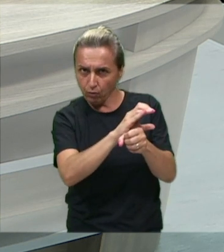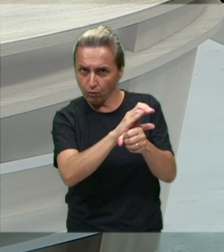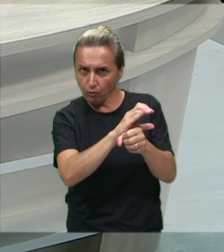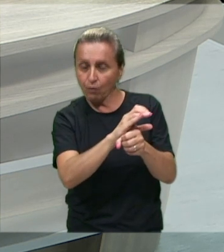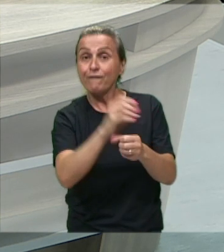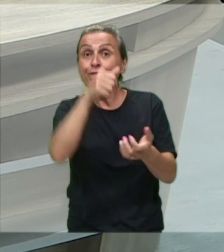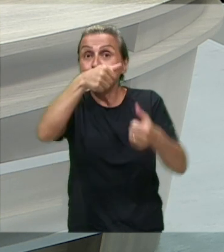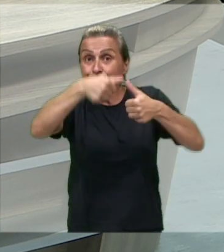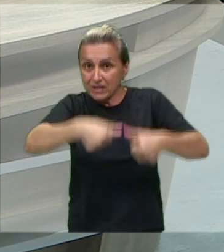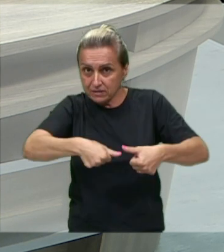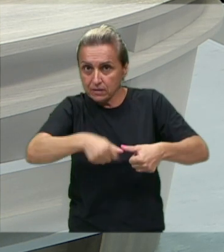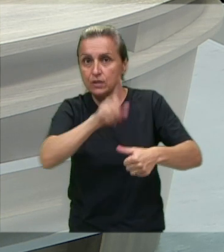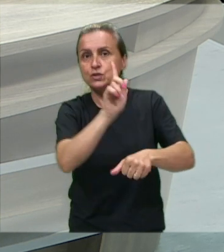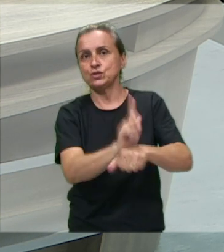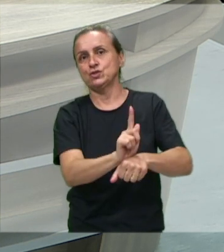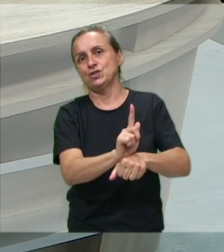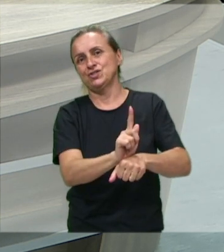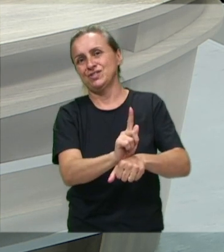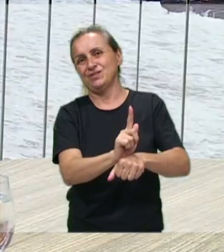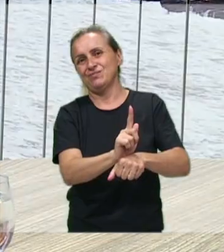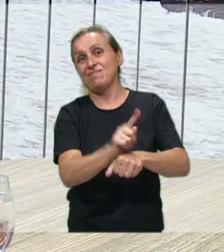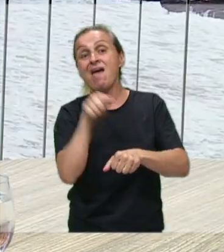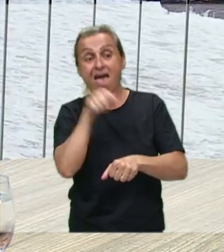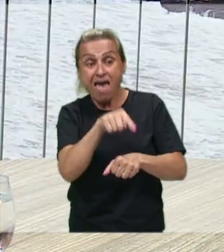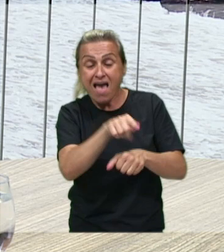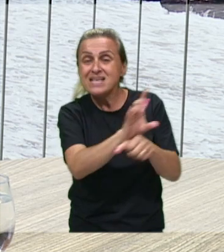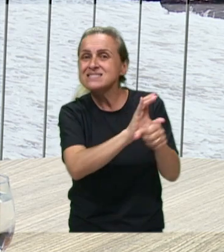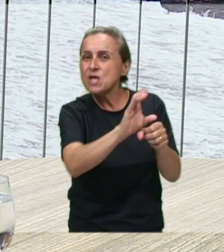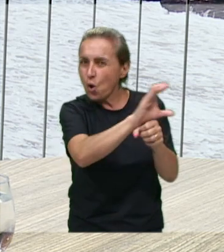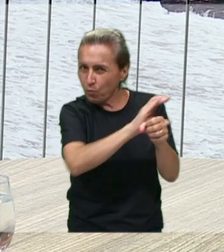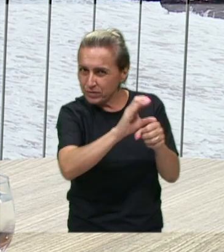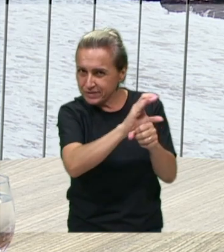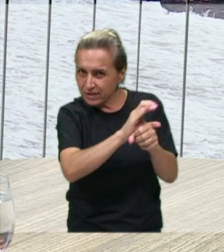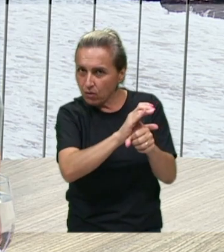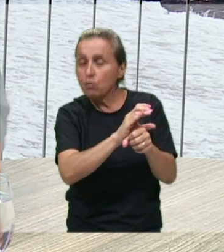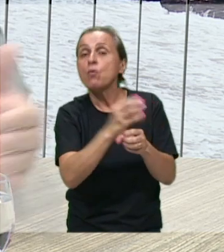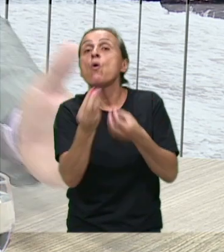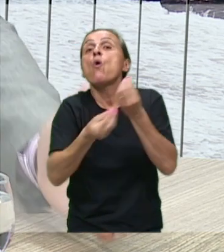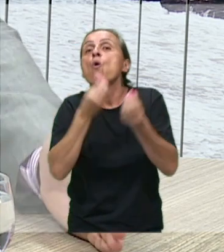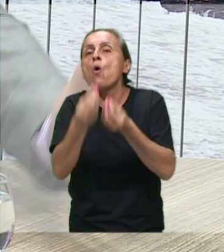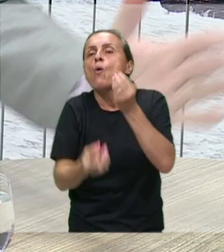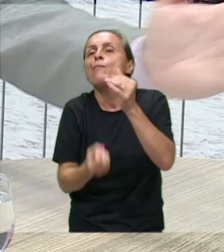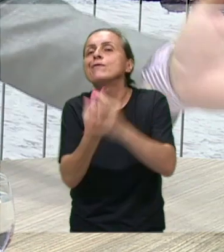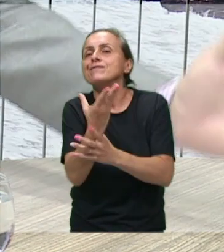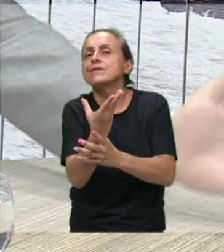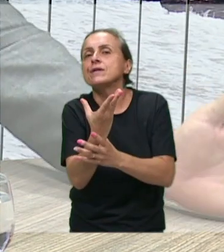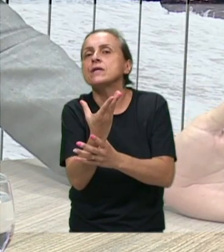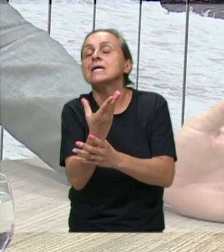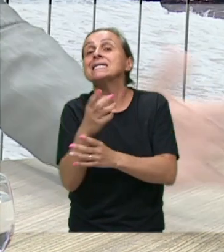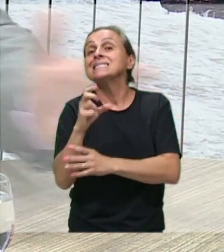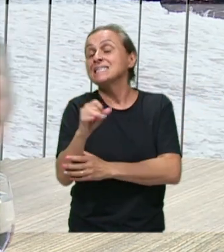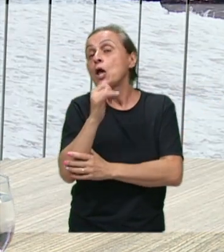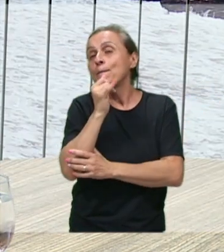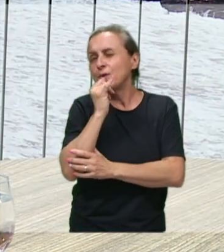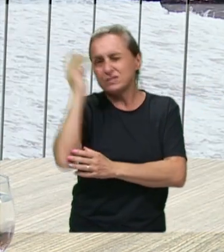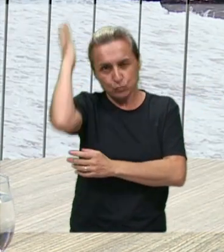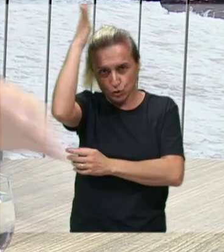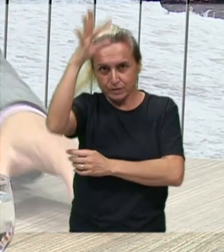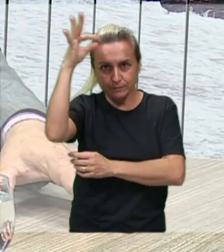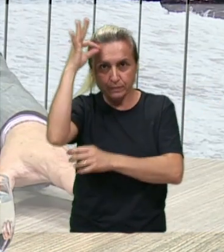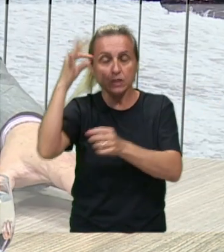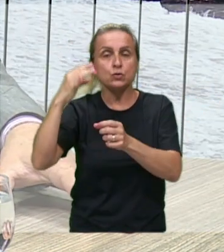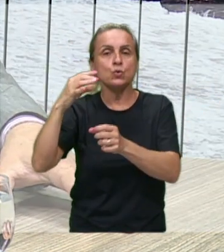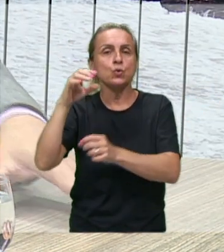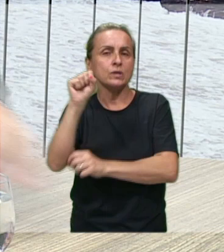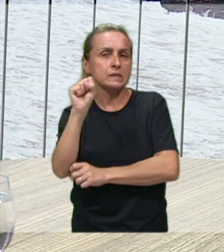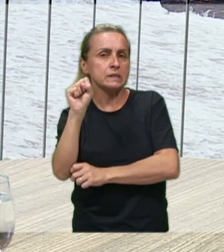Permanente de Gestão. Essa comissão permanente, ela se faz por demandas, ou seja, no Espírito Santo agora vai ter uma demanda de